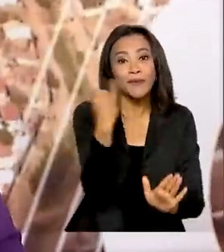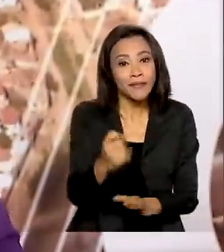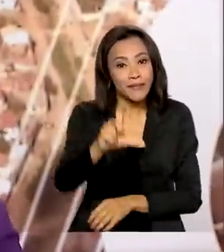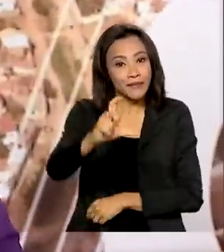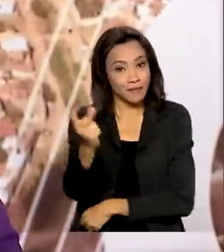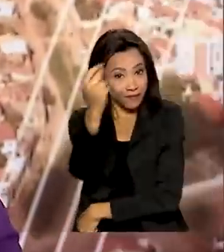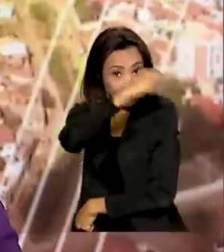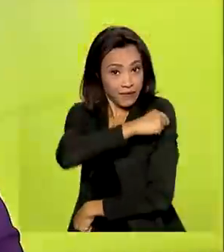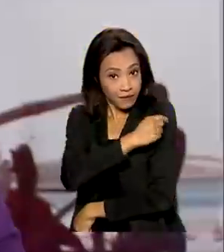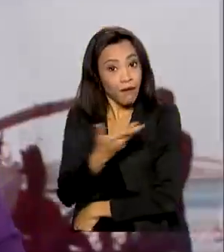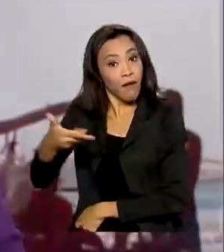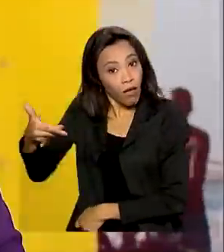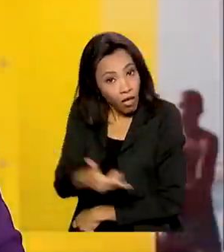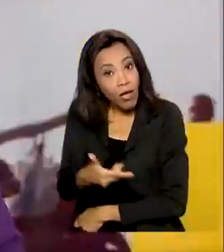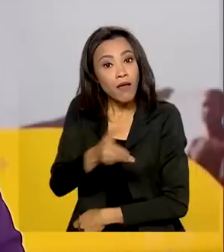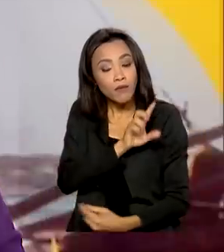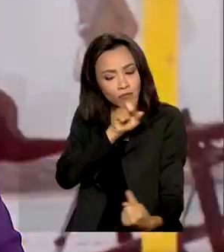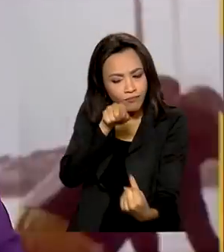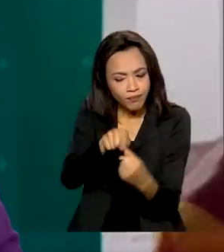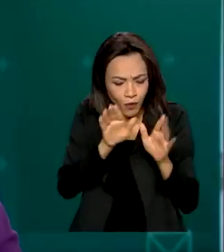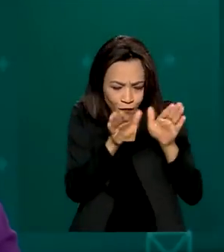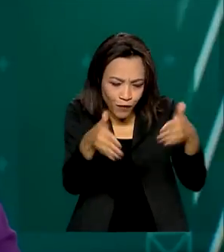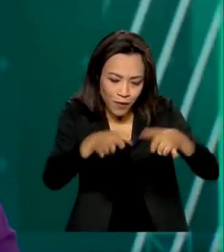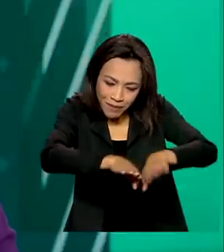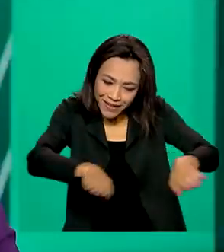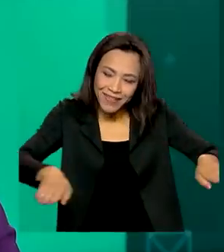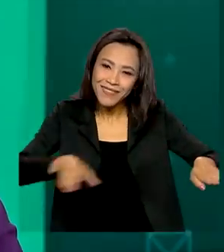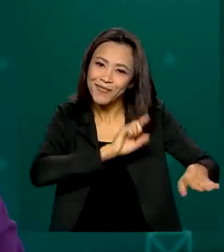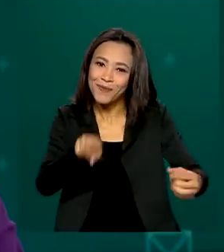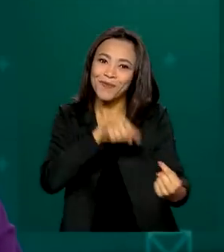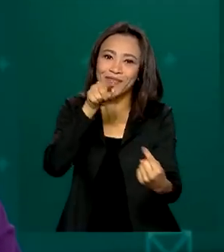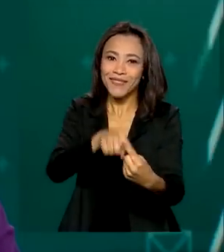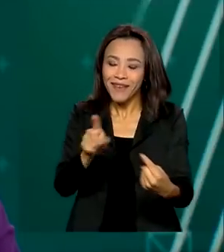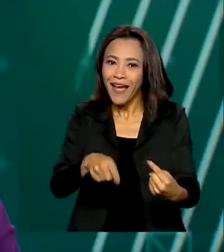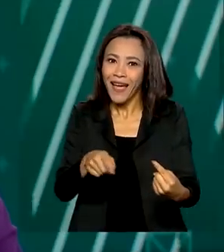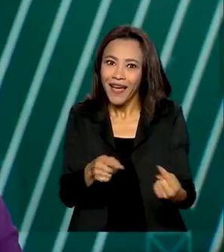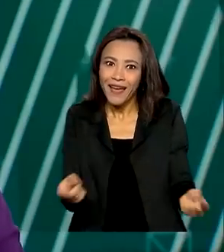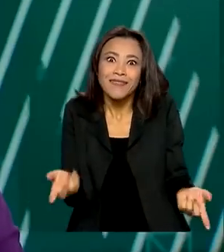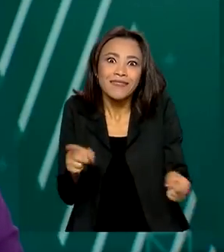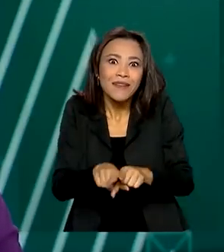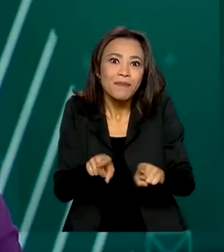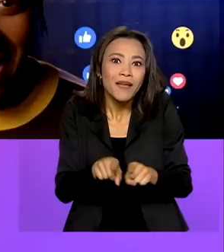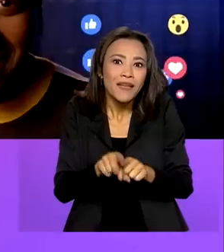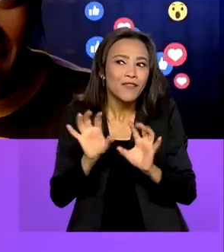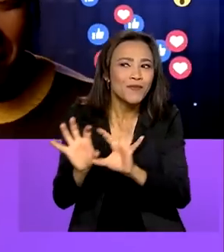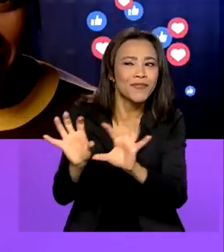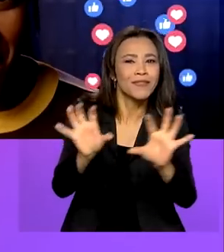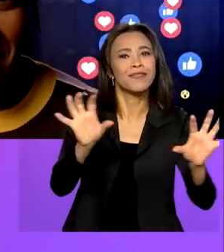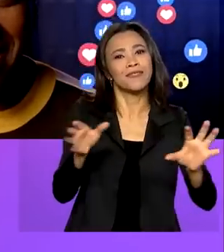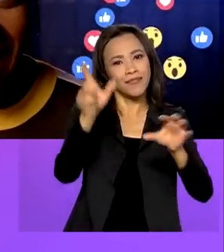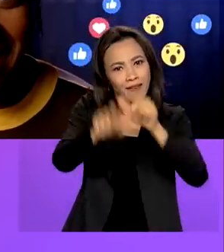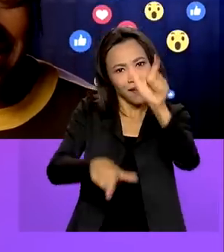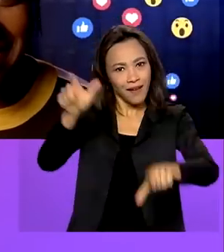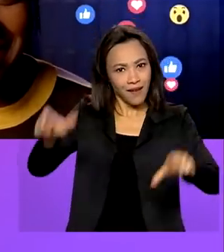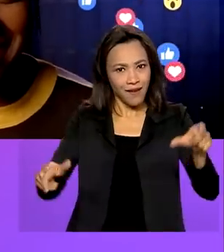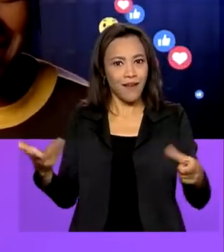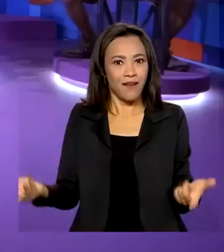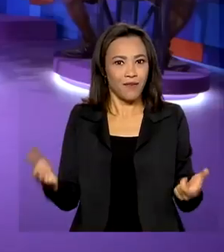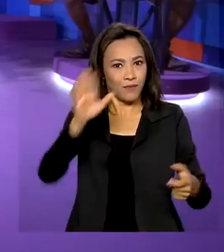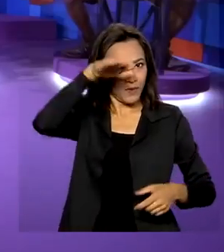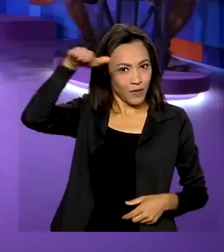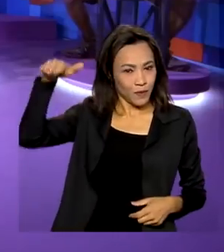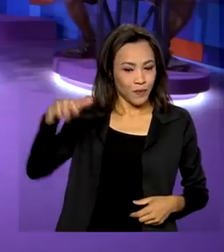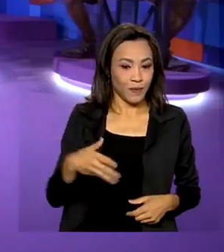Originalmente voltada para crianças a mensagem também tem a meta de sensibilizar os adultos durante o campeonato